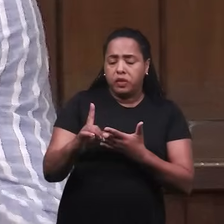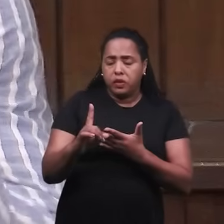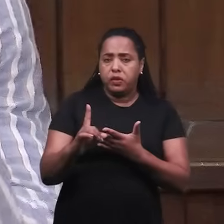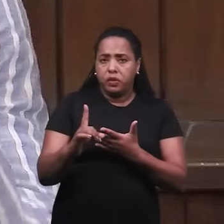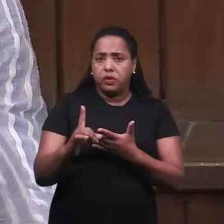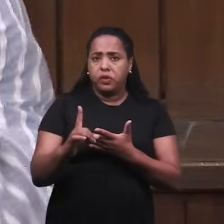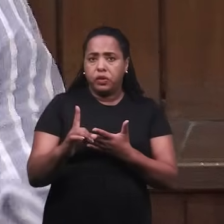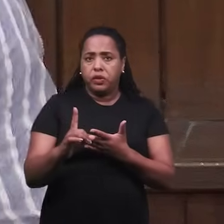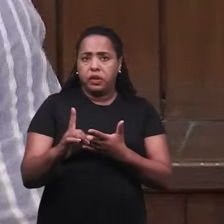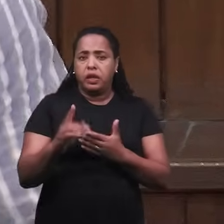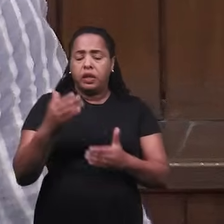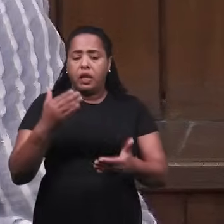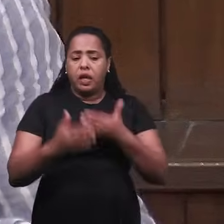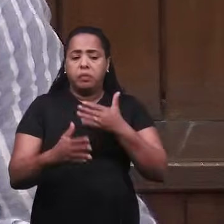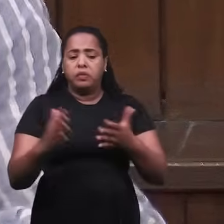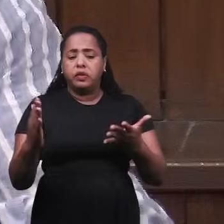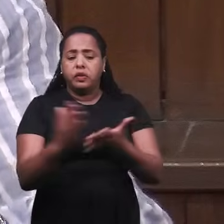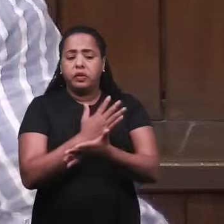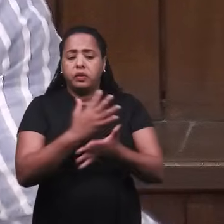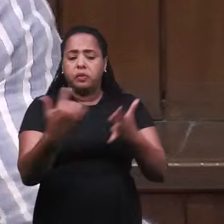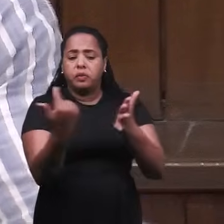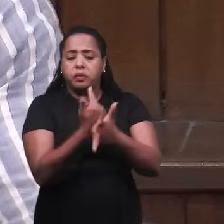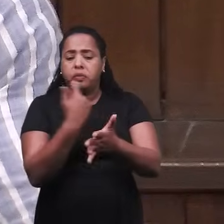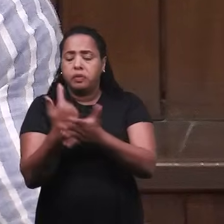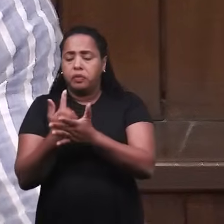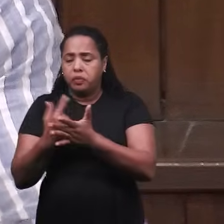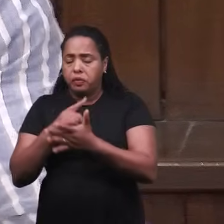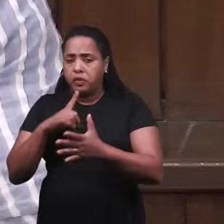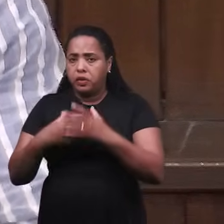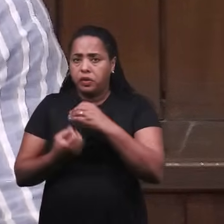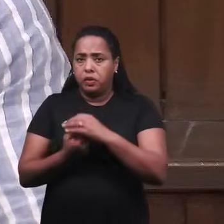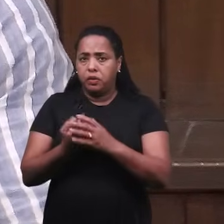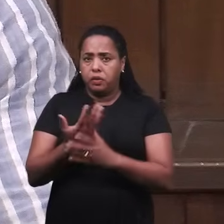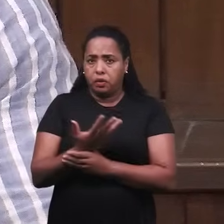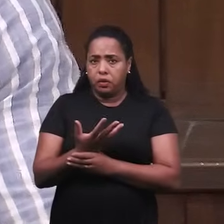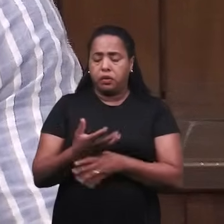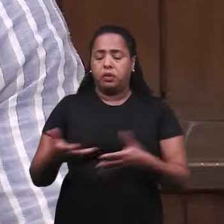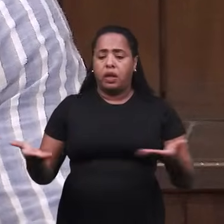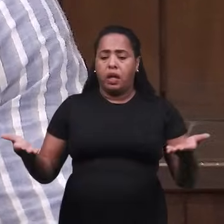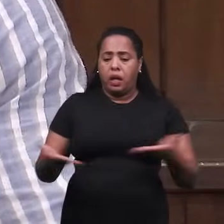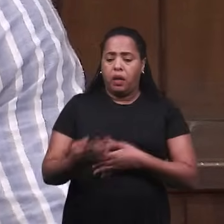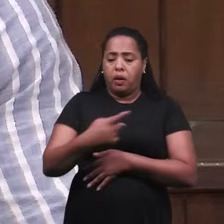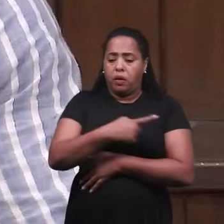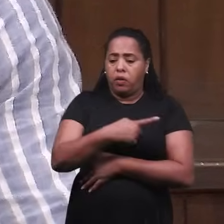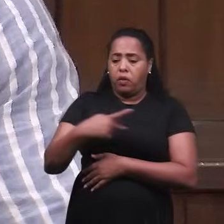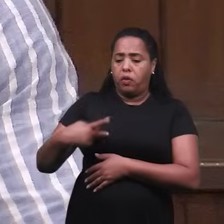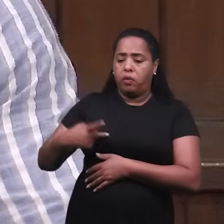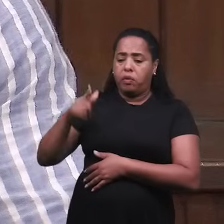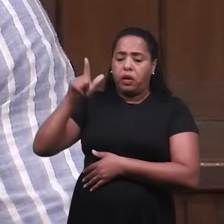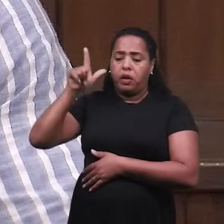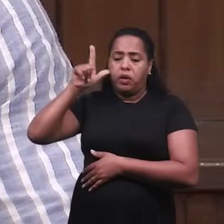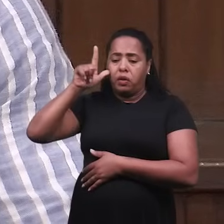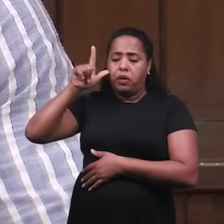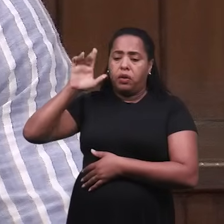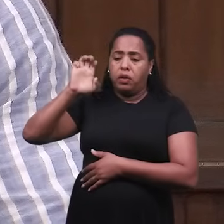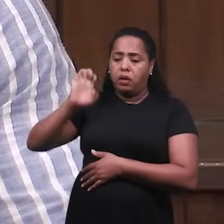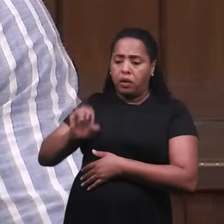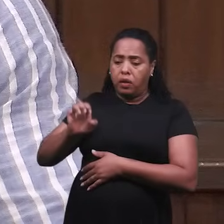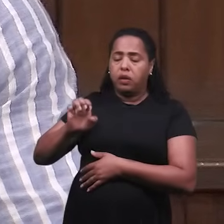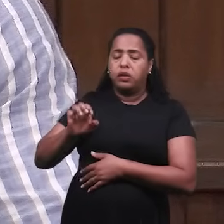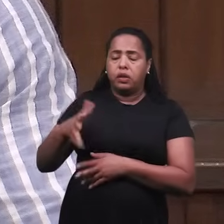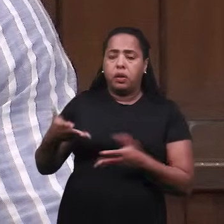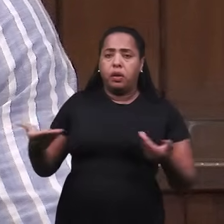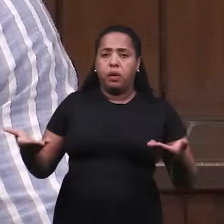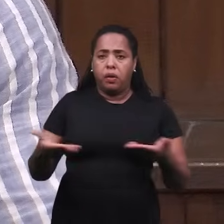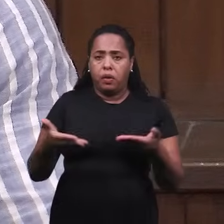Então, inicialmente, nós gostaríamos que o Luiz Eugênio, ele fizesse